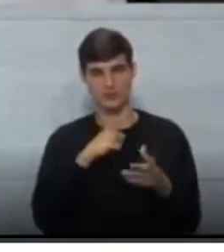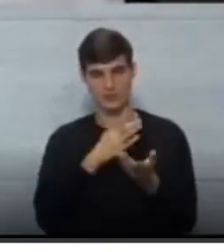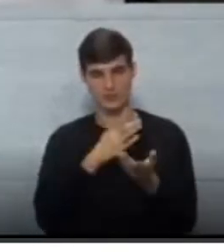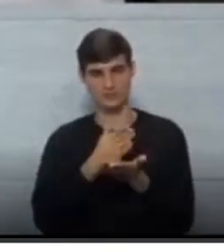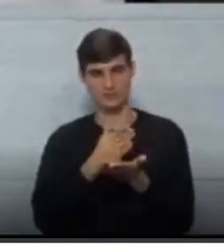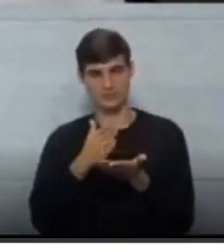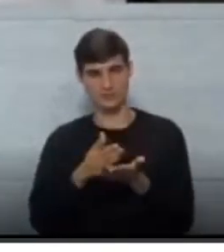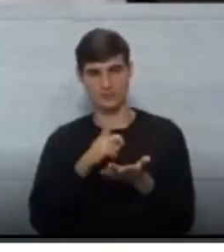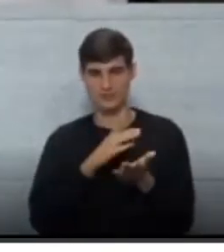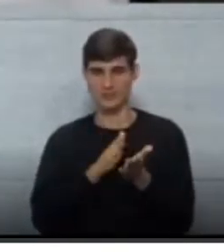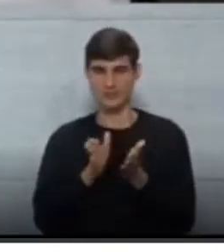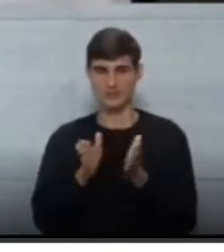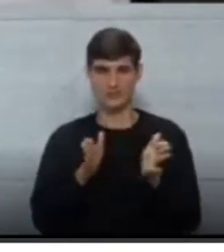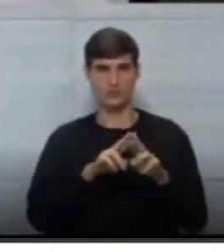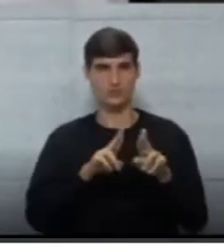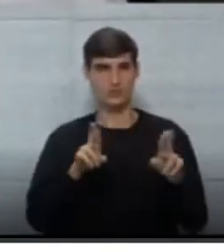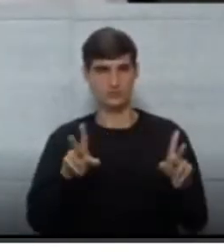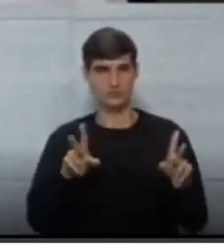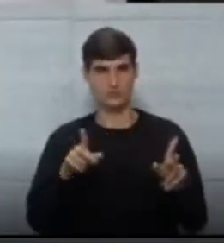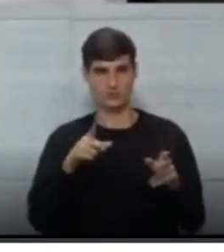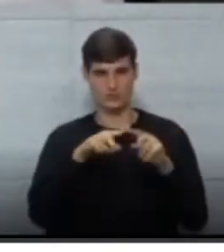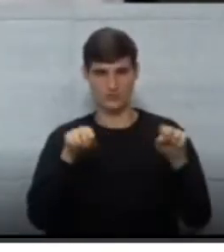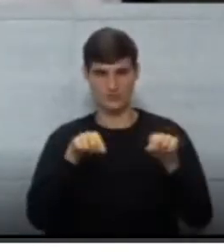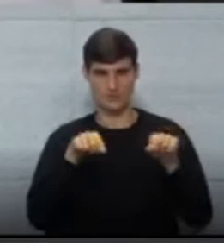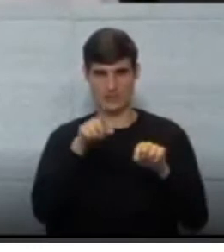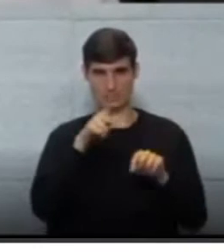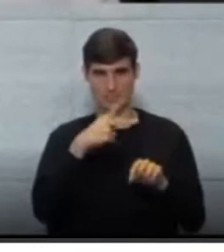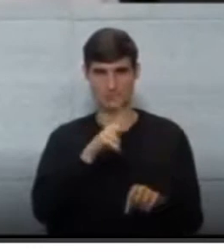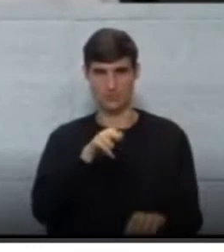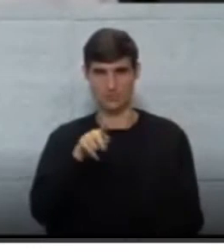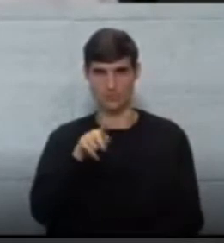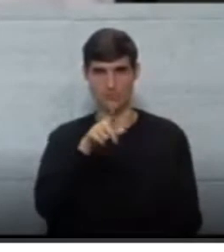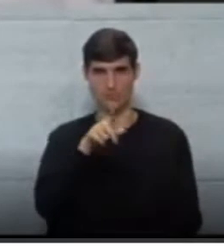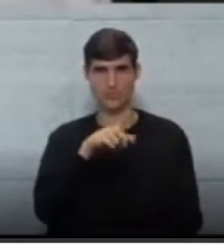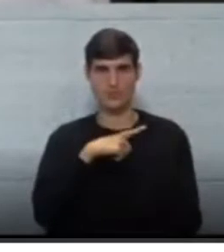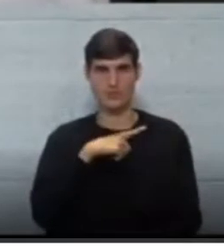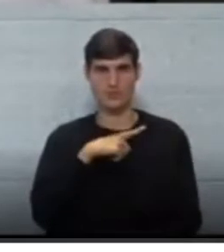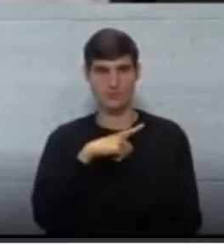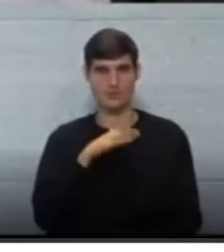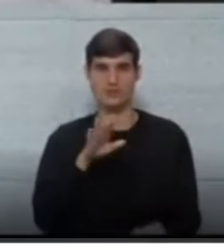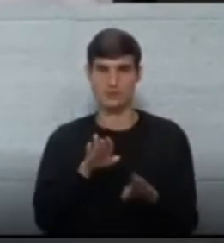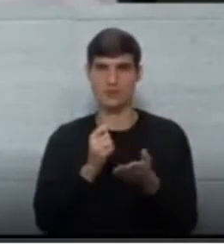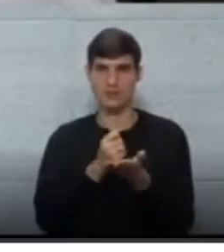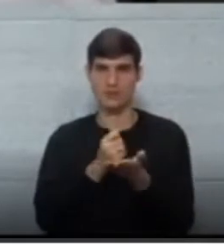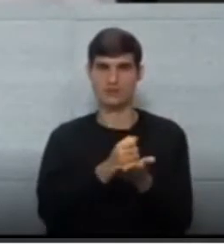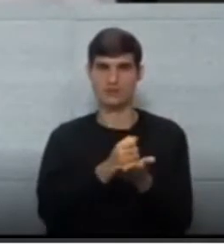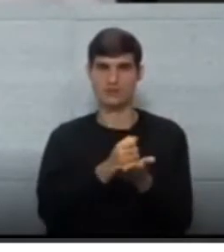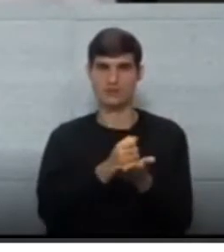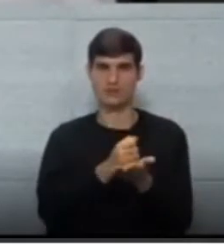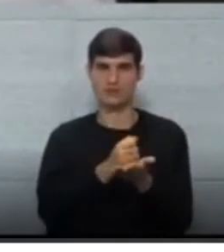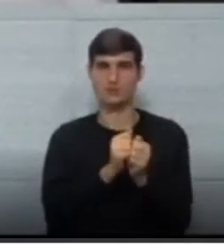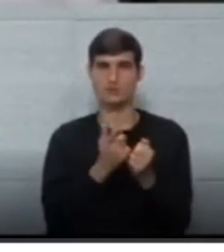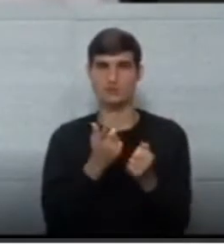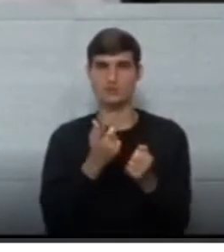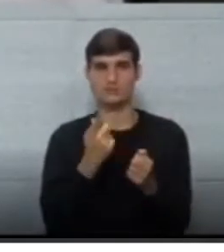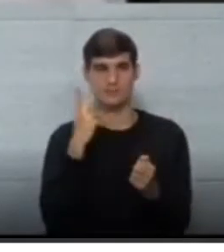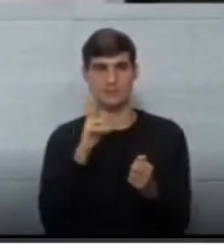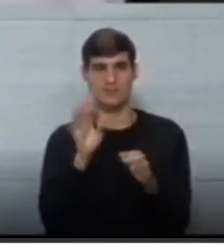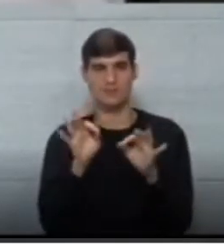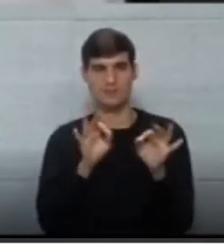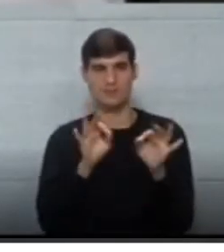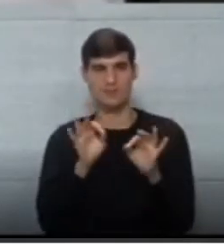prosseguimento a cada uma das etapas. Então, o tutor também vai estar acompanhando vocês, ele também vai preparar